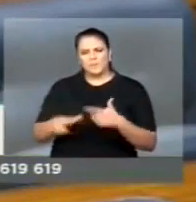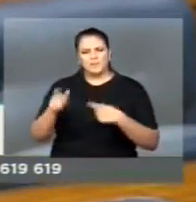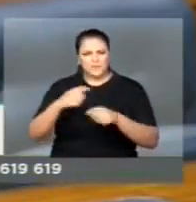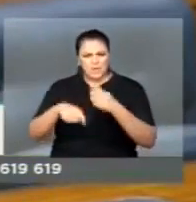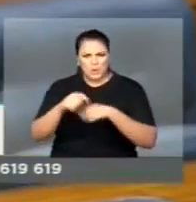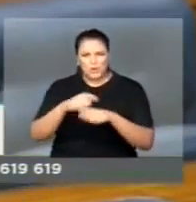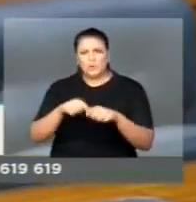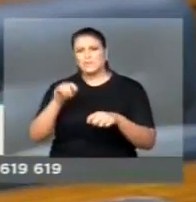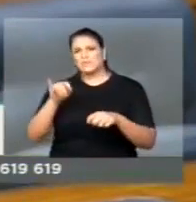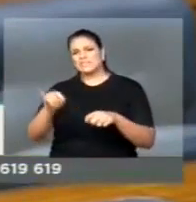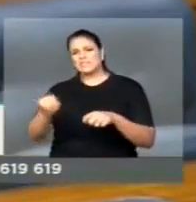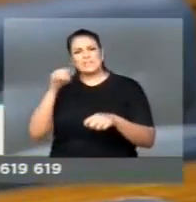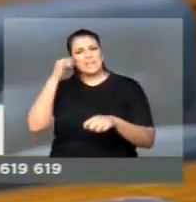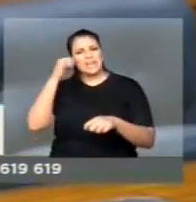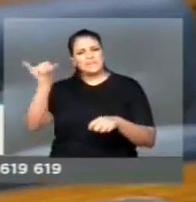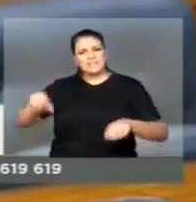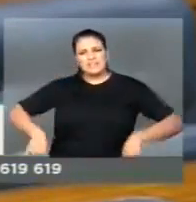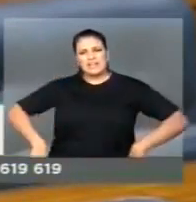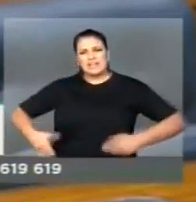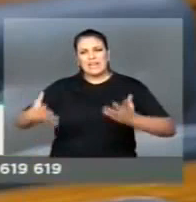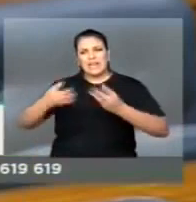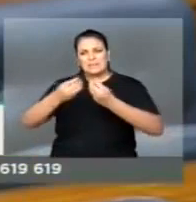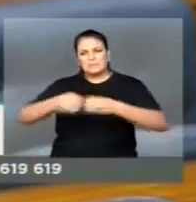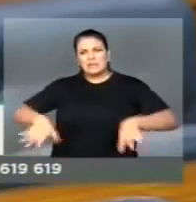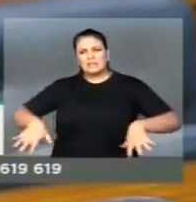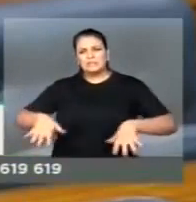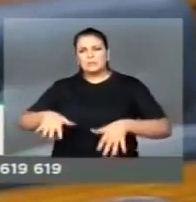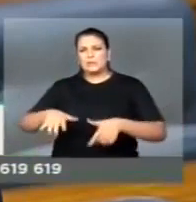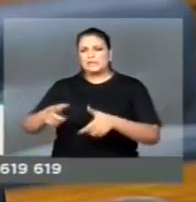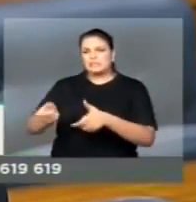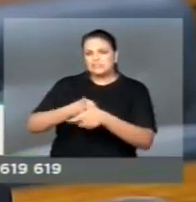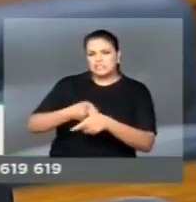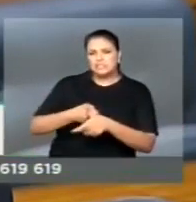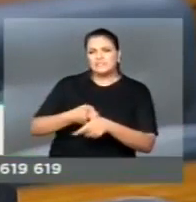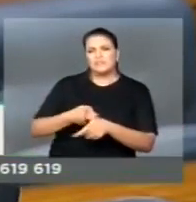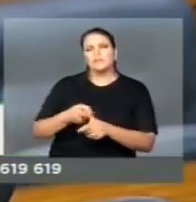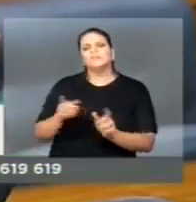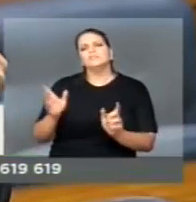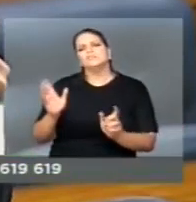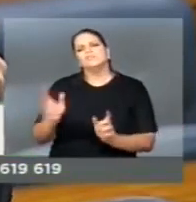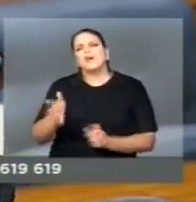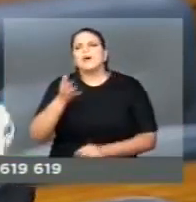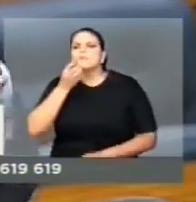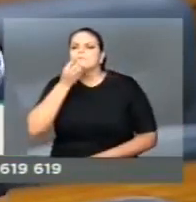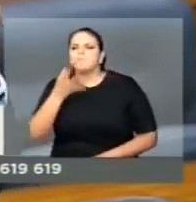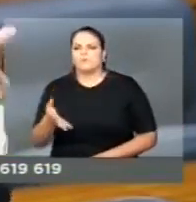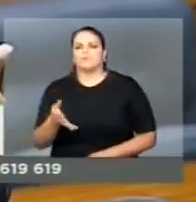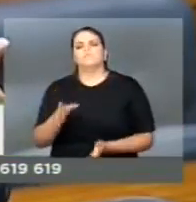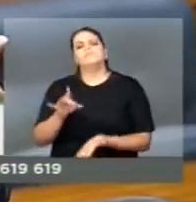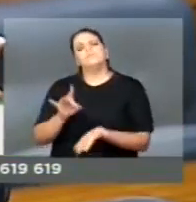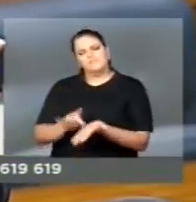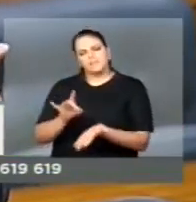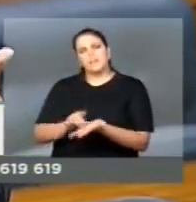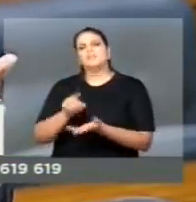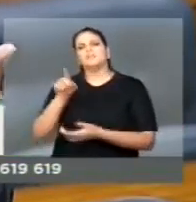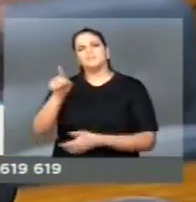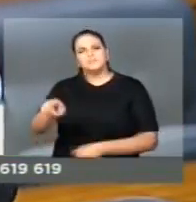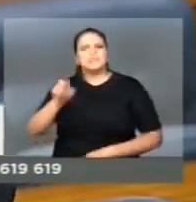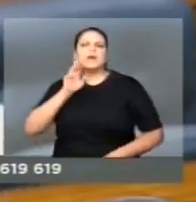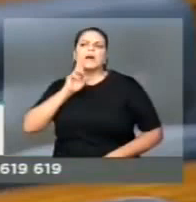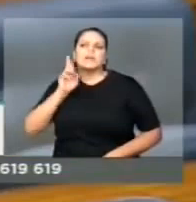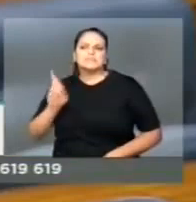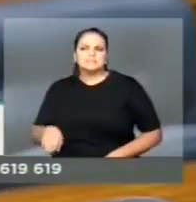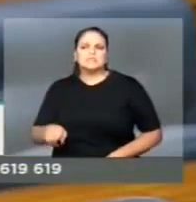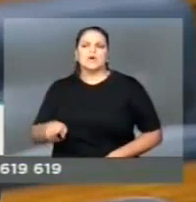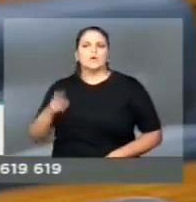vivendo, já é um excepcional começo. E para isso, eu repito, o presidente Temer tem que criar uma agenda positiva. Para criar esta agenda positiva, que possa